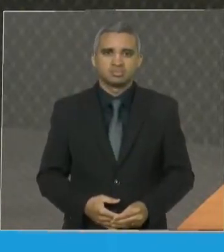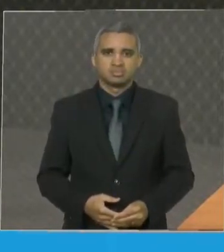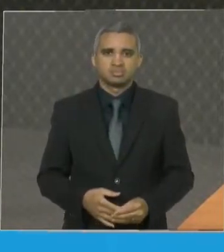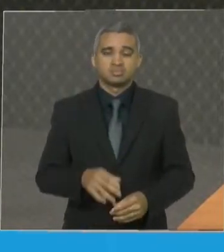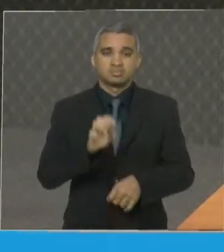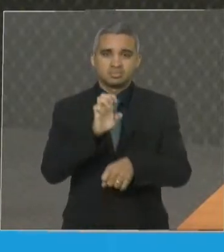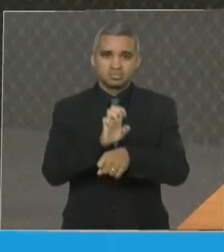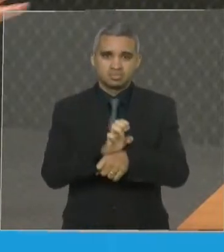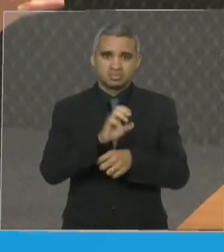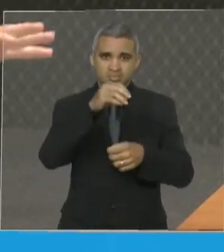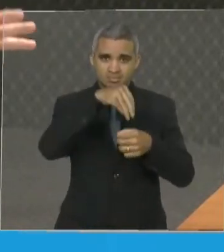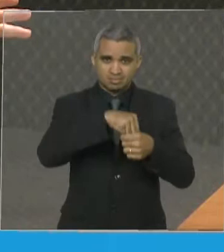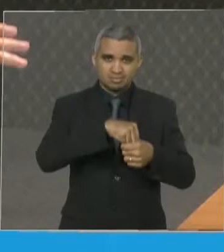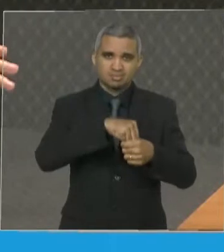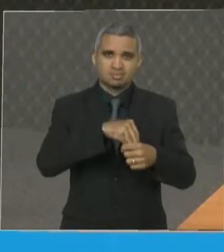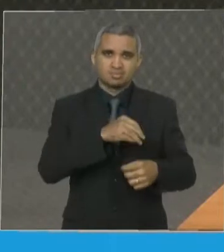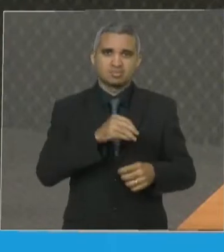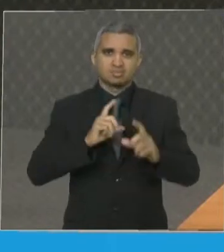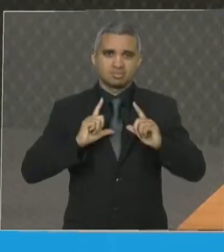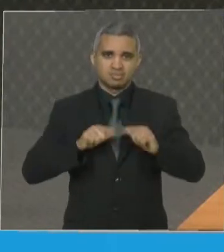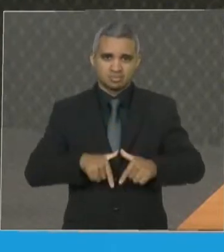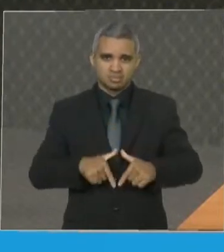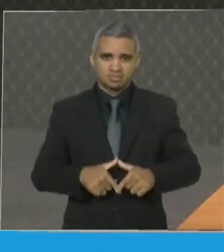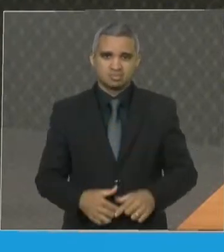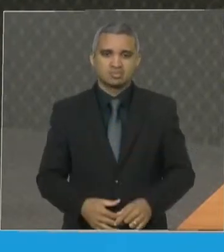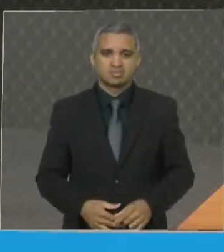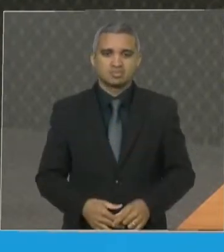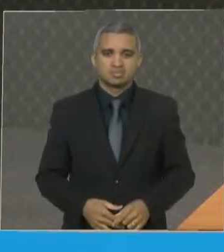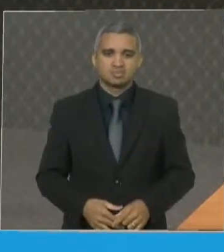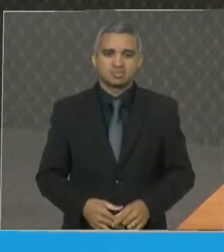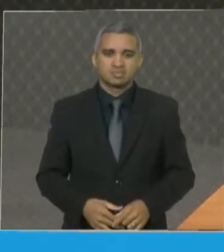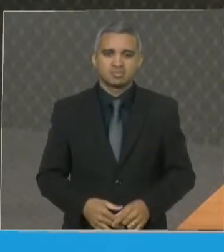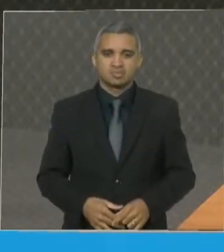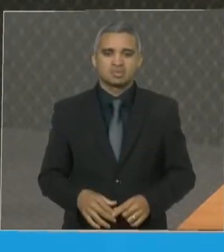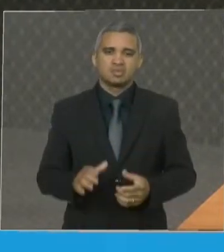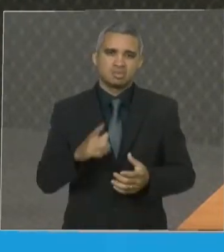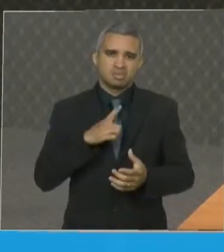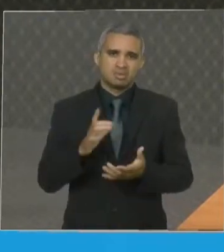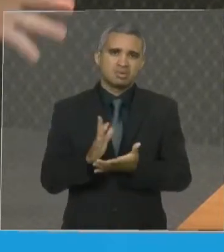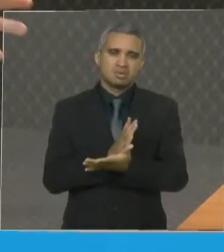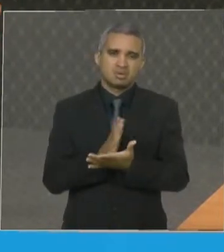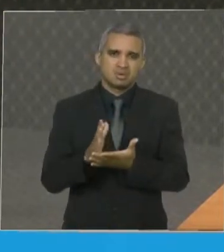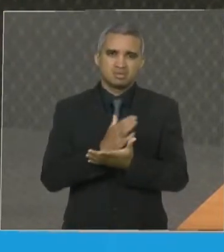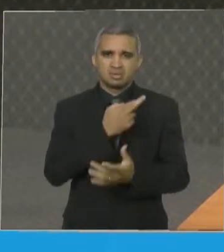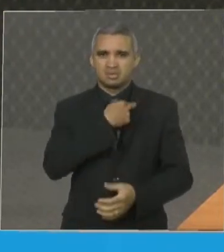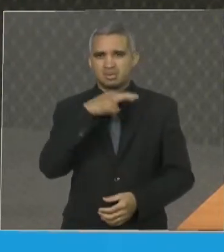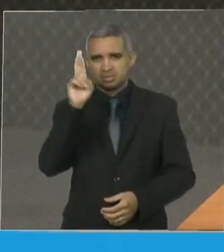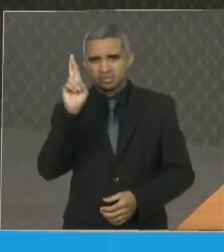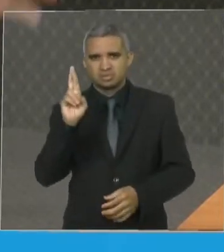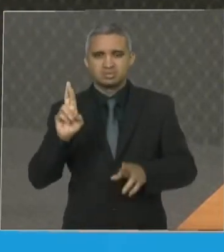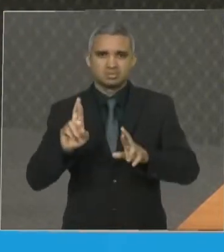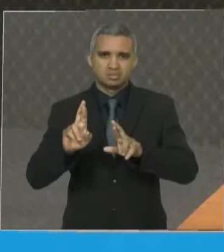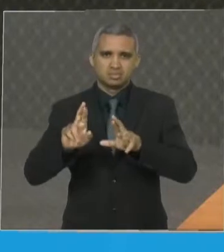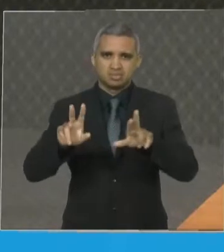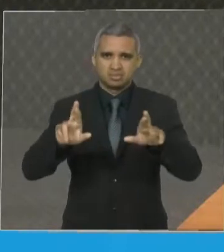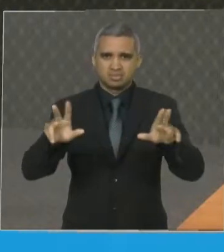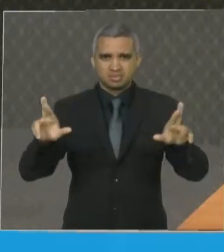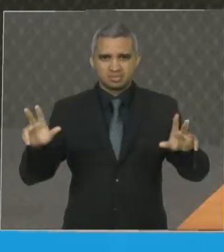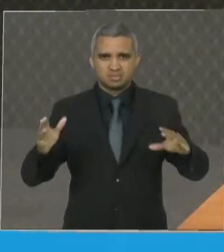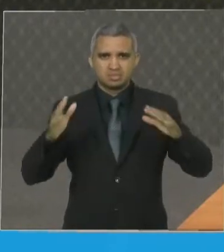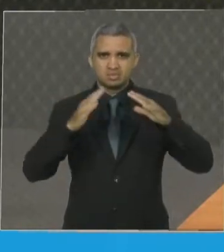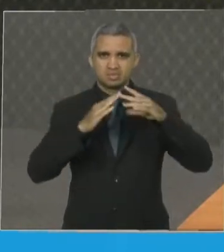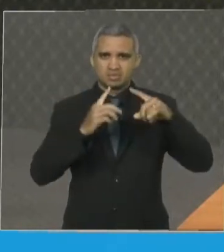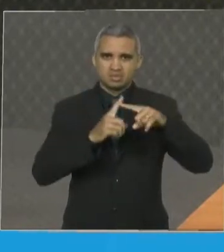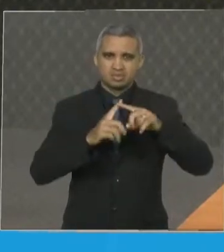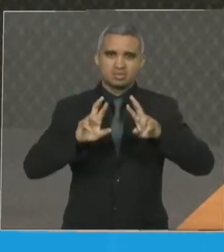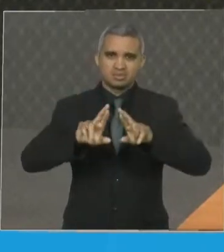de Israel. Não todos estão, como disse, ortodoxos, vai na igreja ou na sinagoga cada vez, rezar